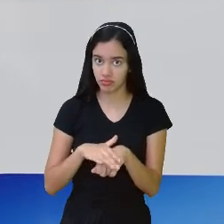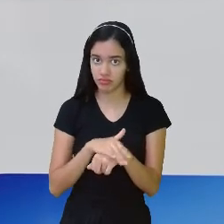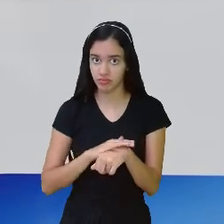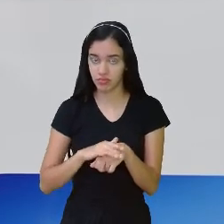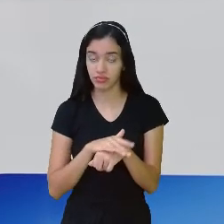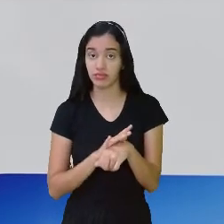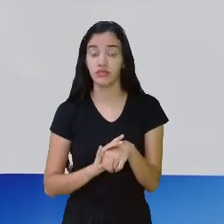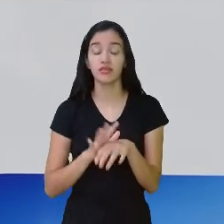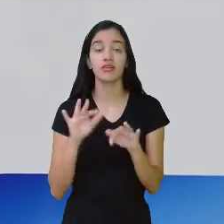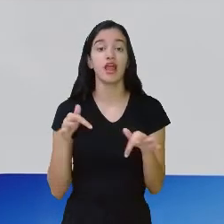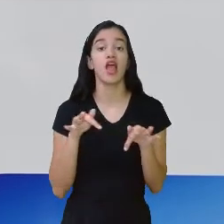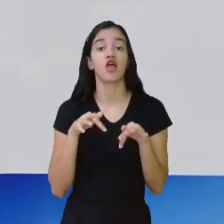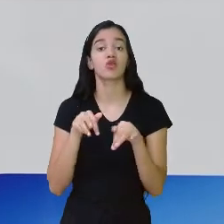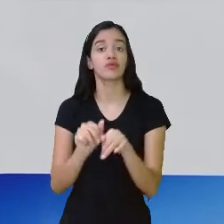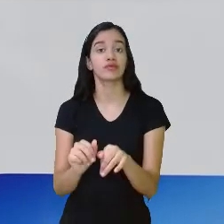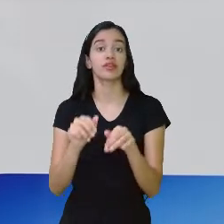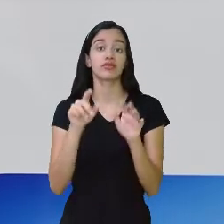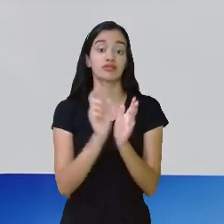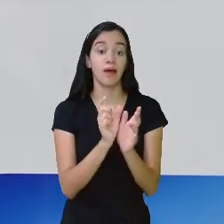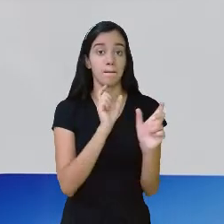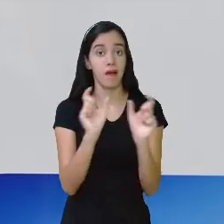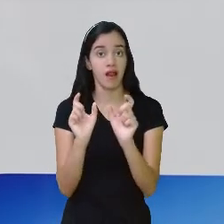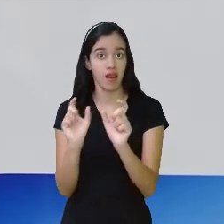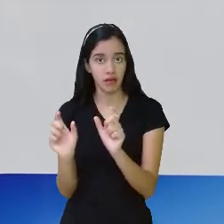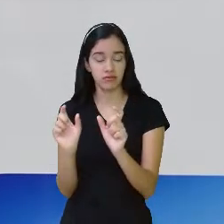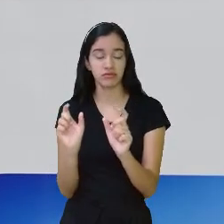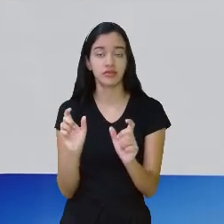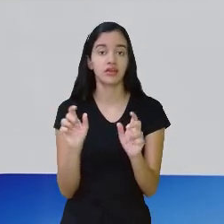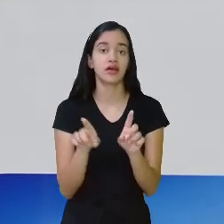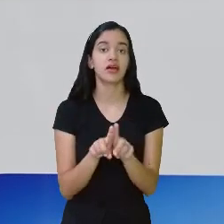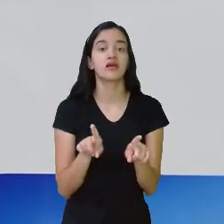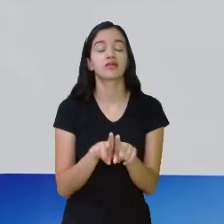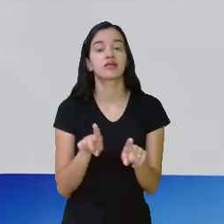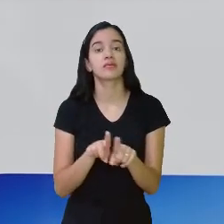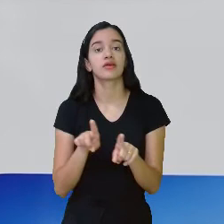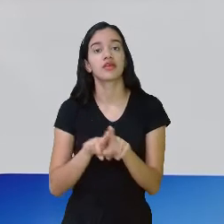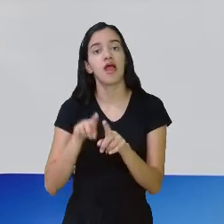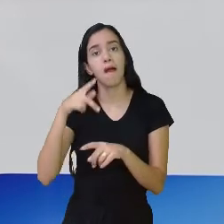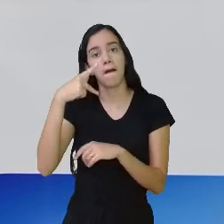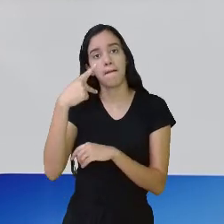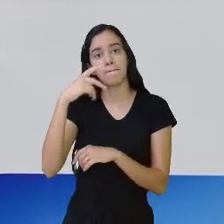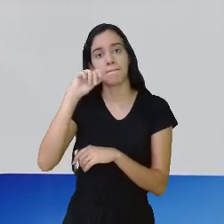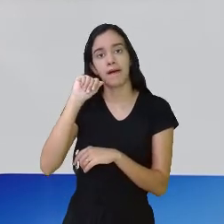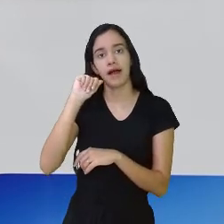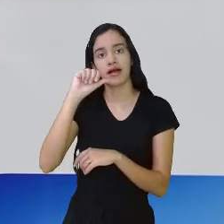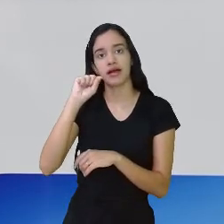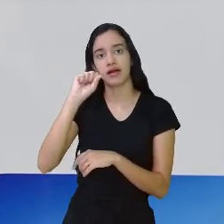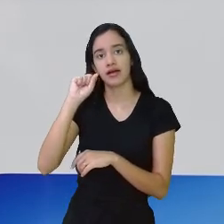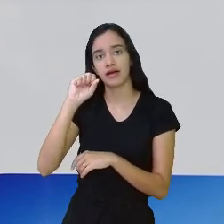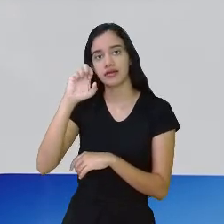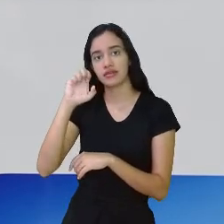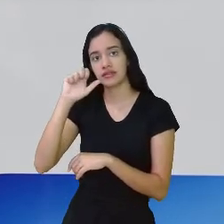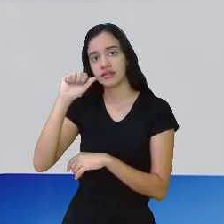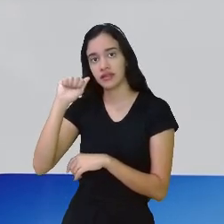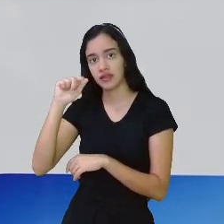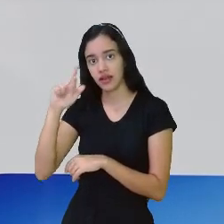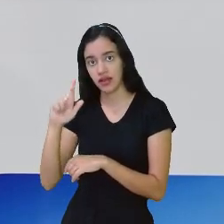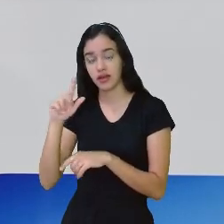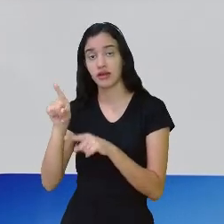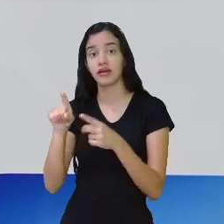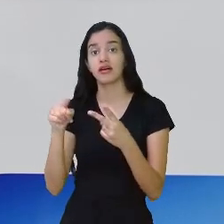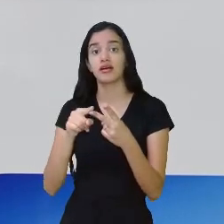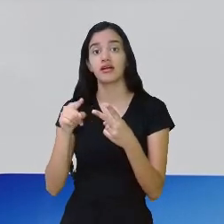na terminação das palavras. Passear, conversar. Se elas têm a mesma